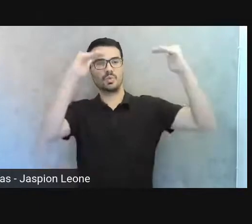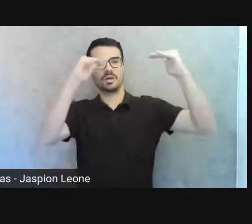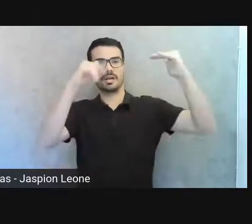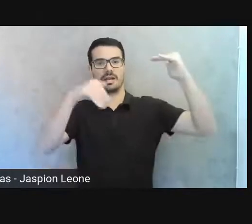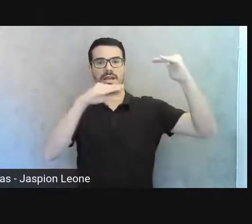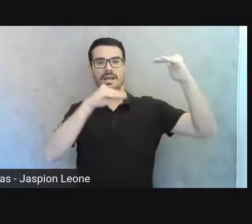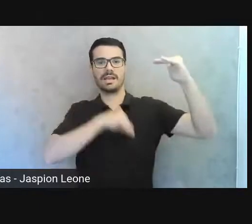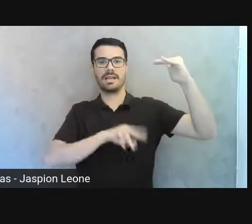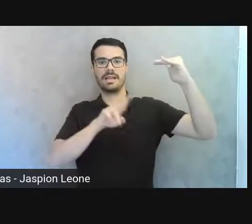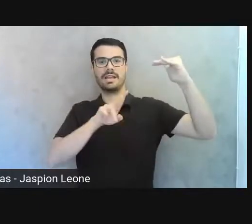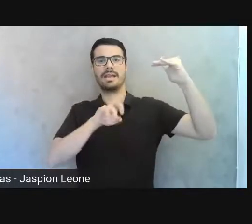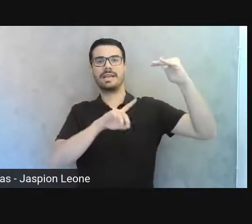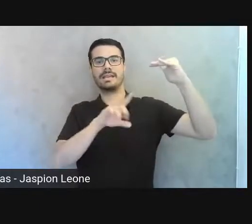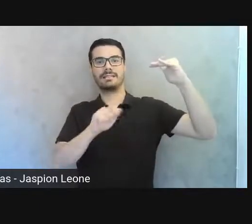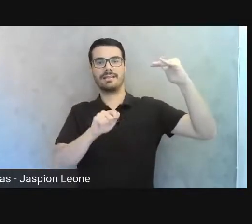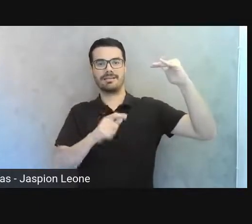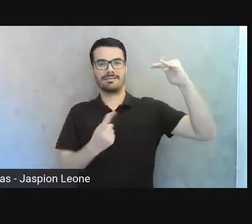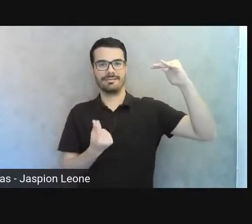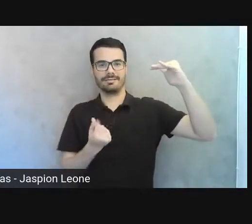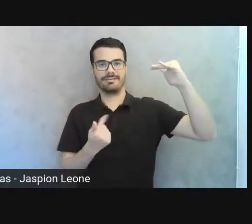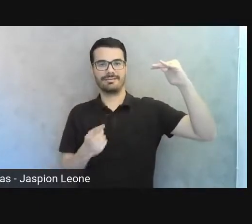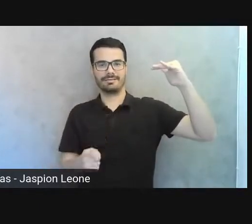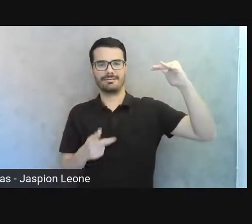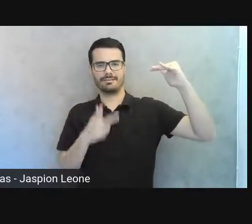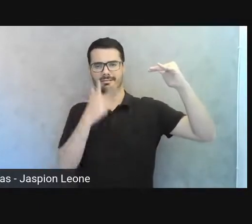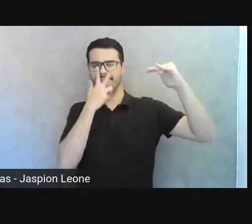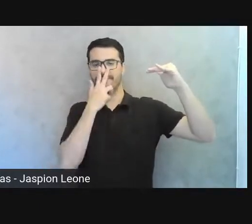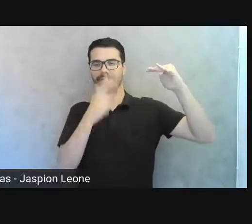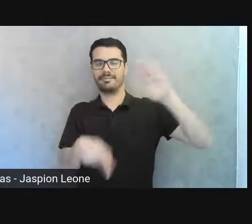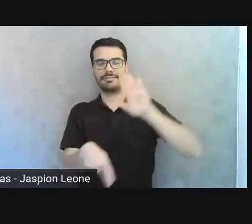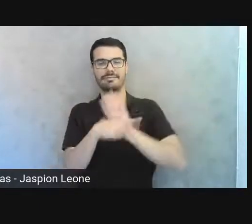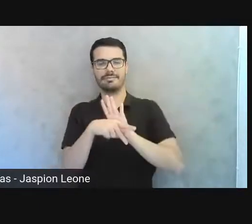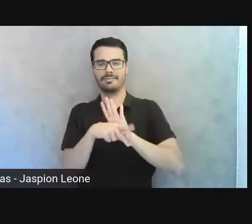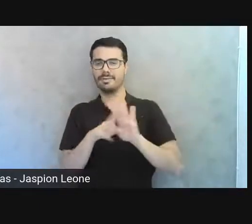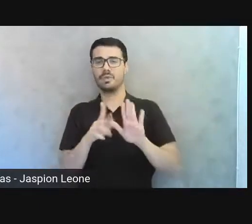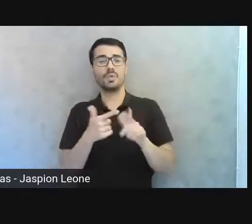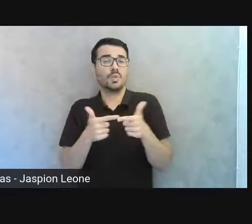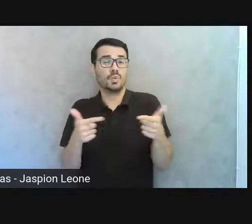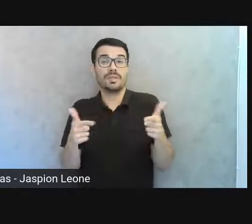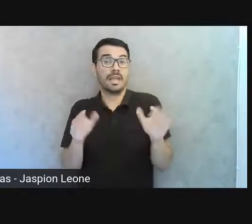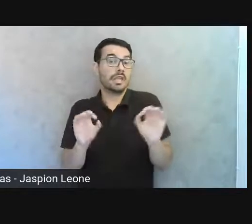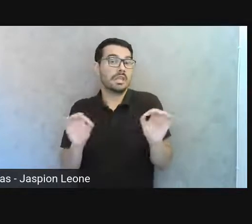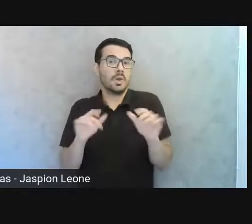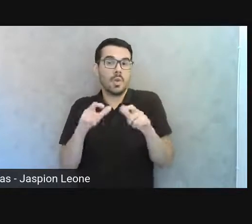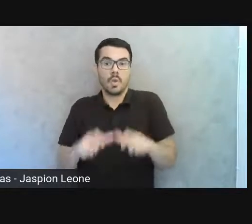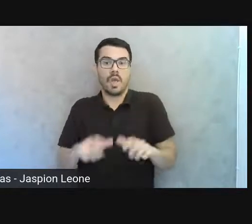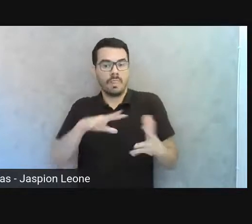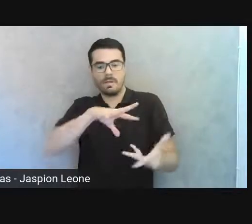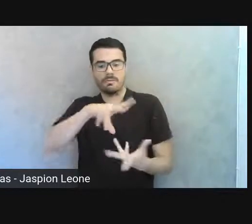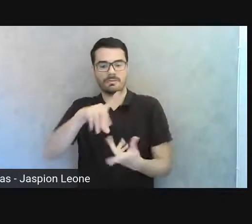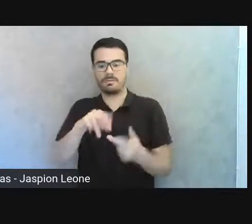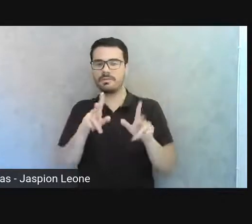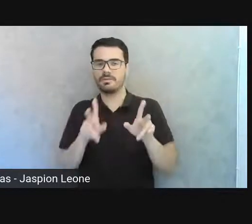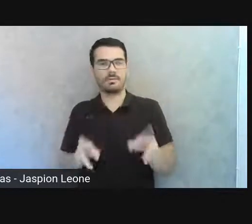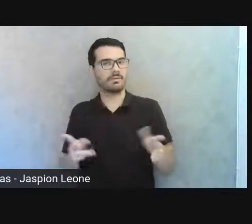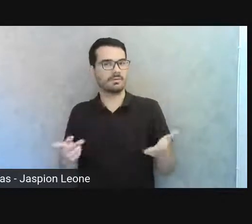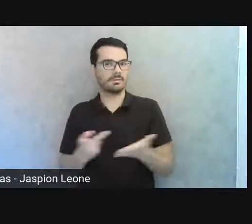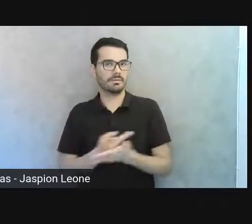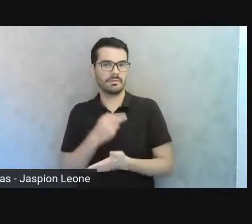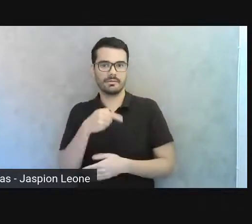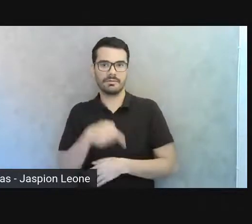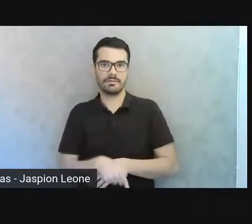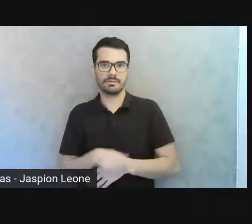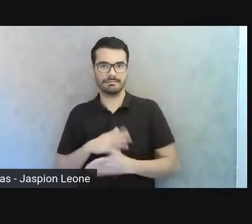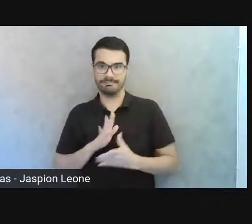doador, que é uma peculiaridade brasileira, isso não tem em nenhum lugar, né? Não nos termos que aparecem no Brasil.